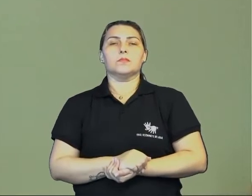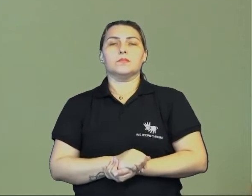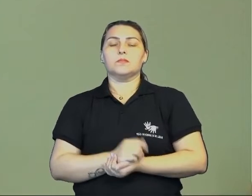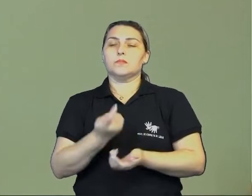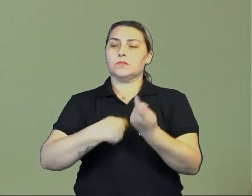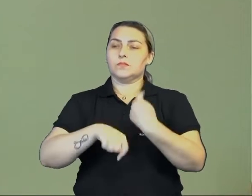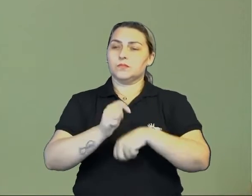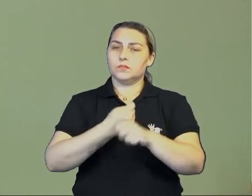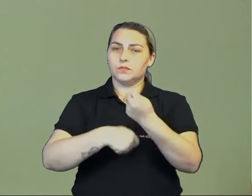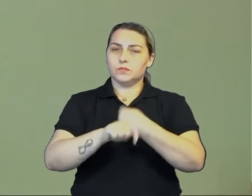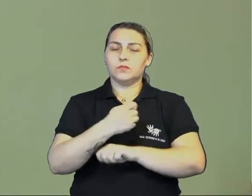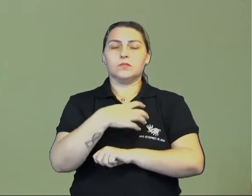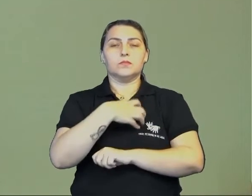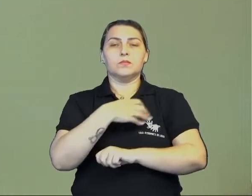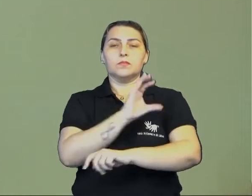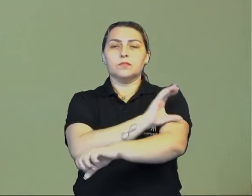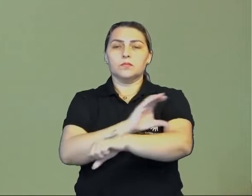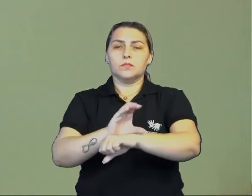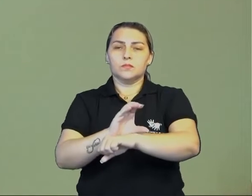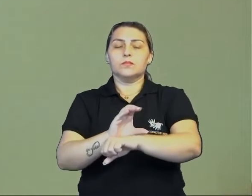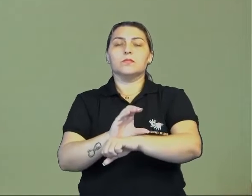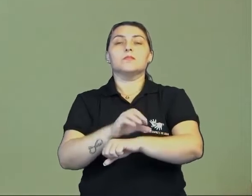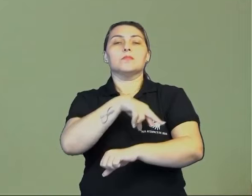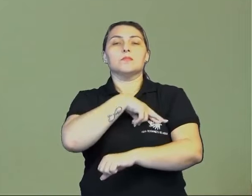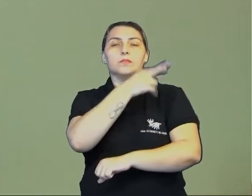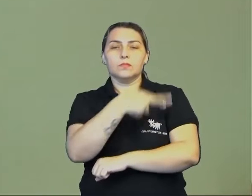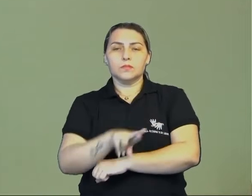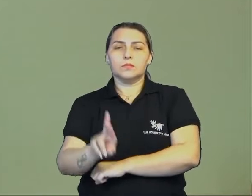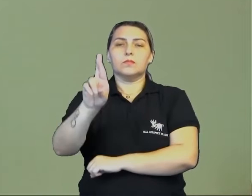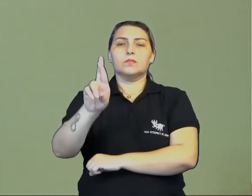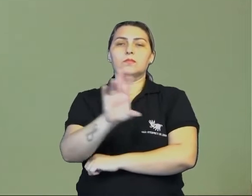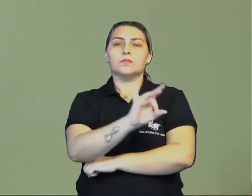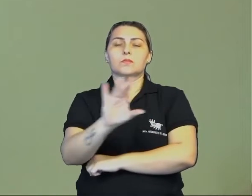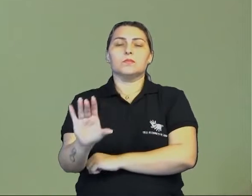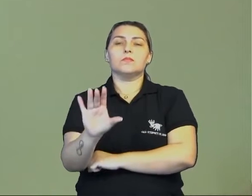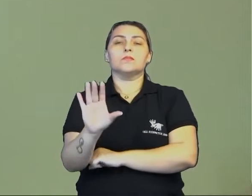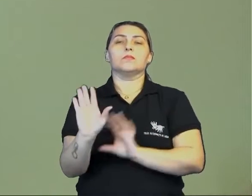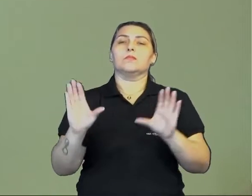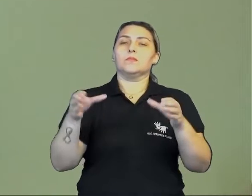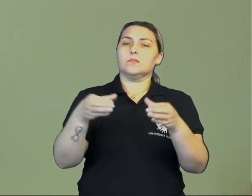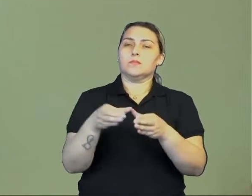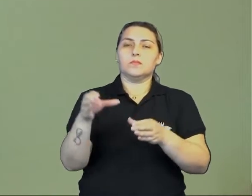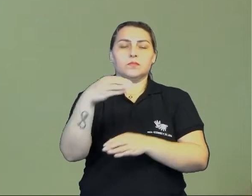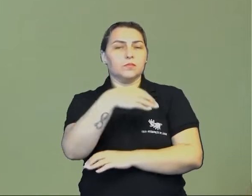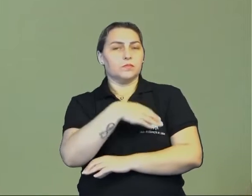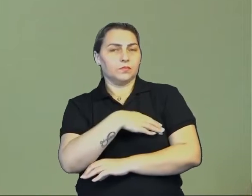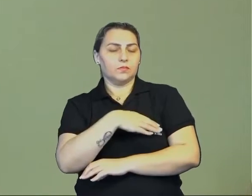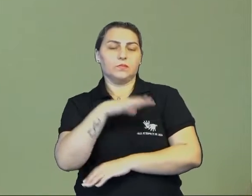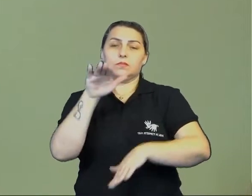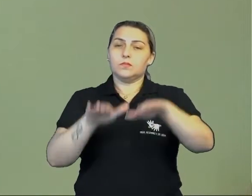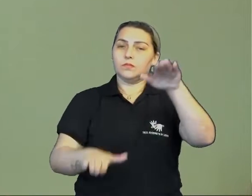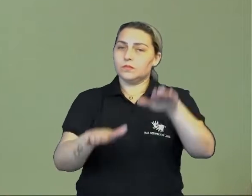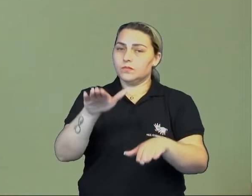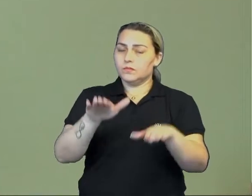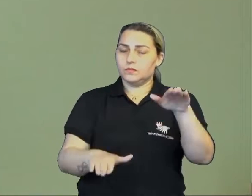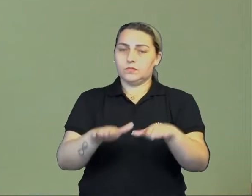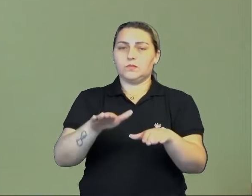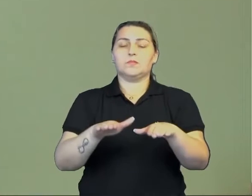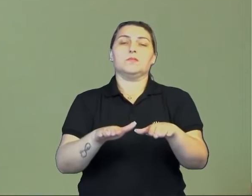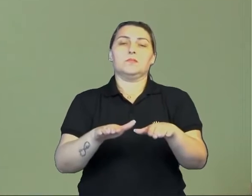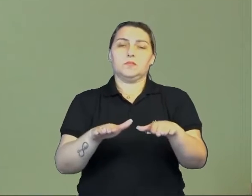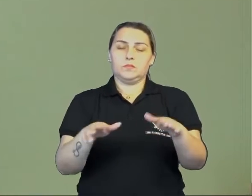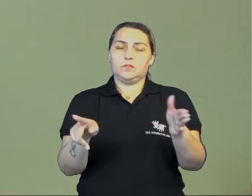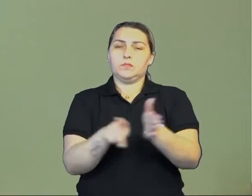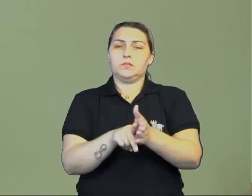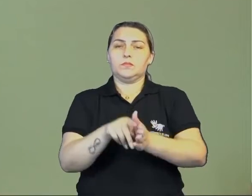forma econômica, a forma cultural, a forma religiosa. Cada poli era gerido conforme estava